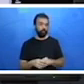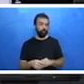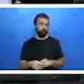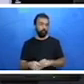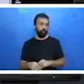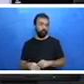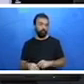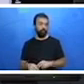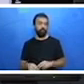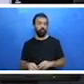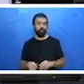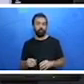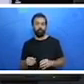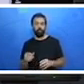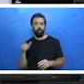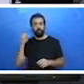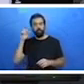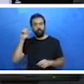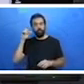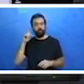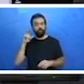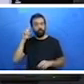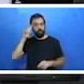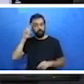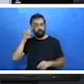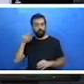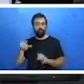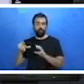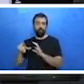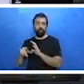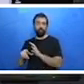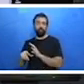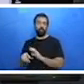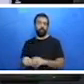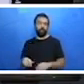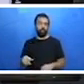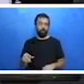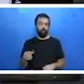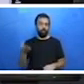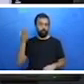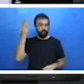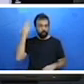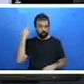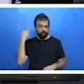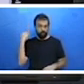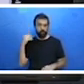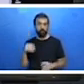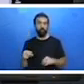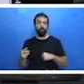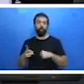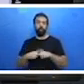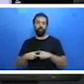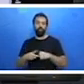outro lembrete dos nossos coordenadores. No passado, os verbos no plural terminam com